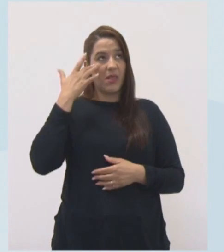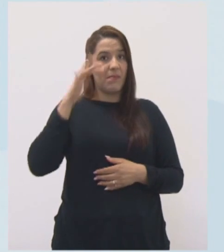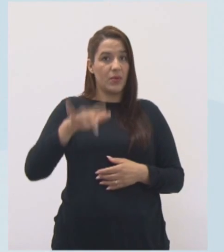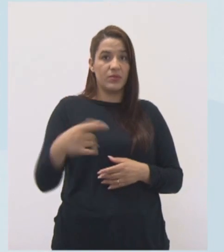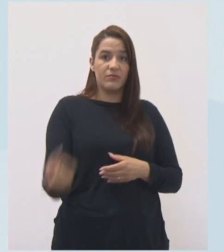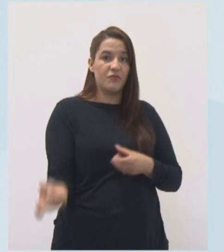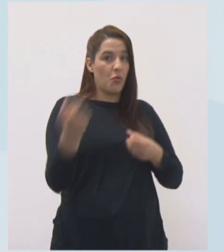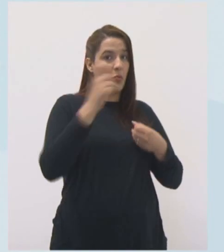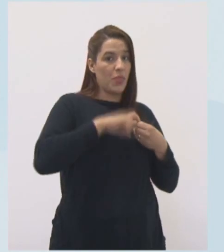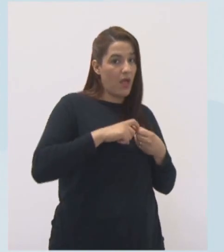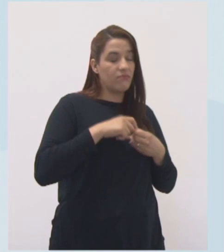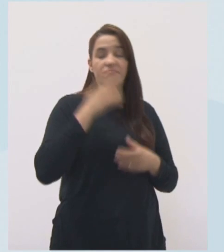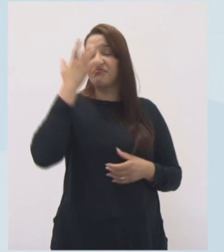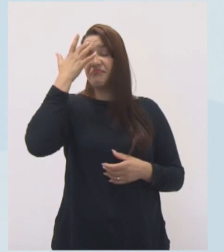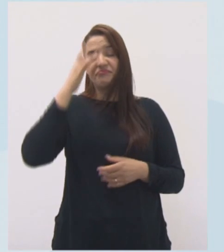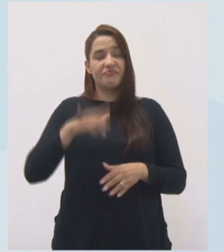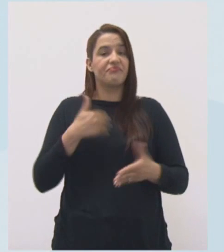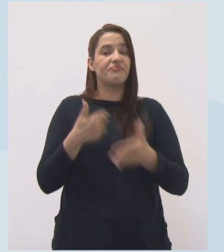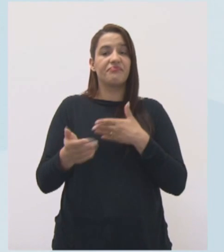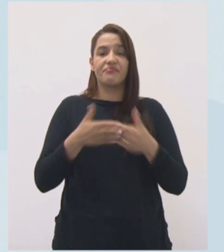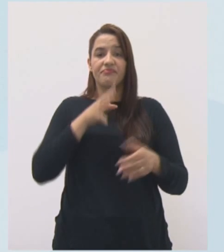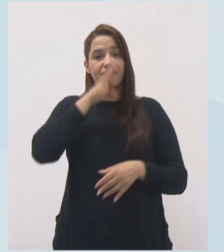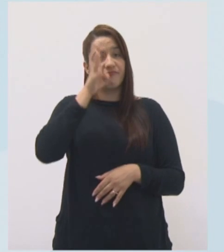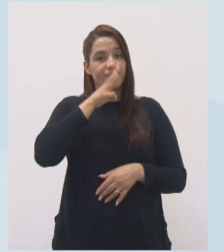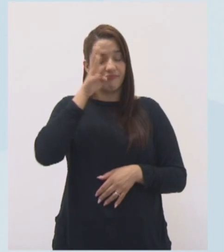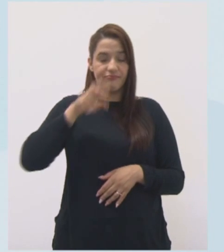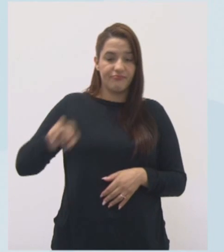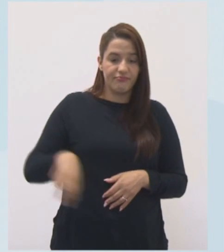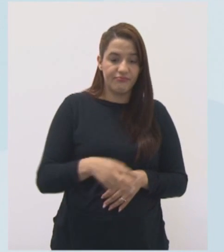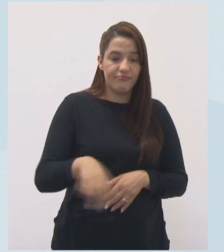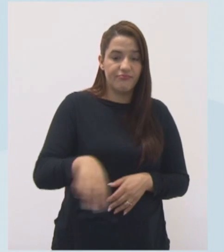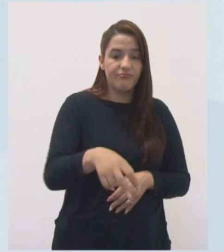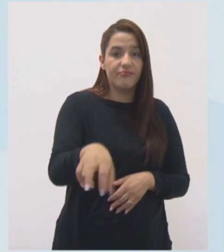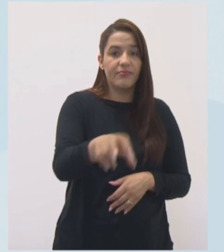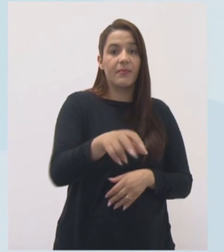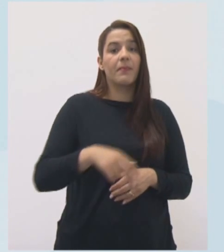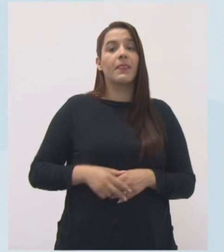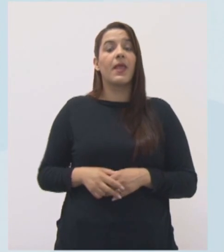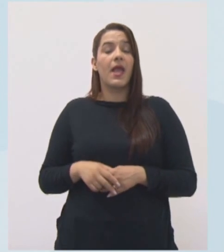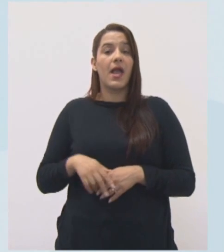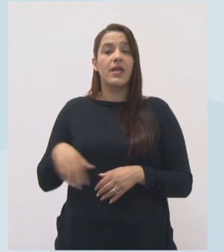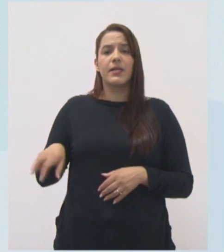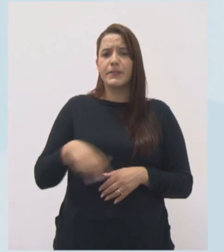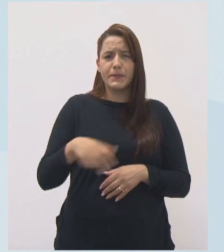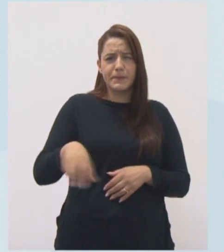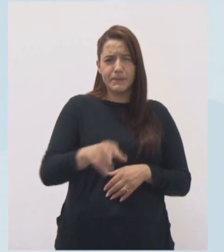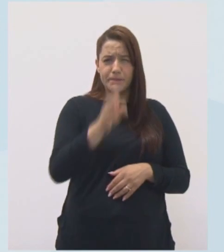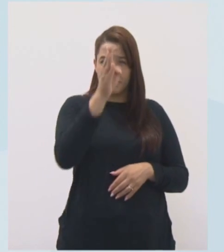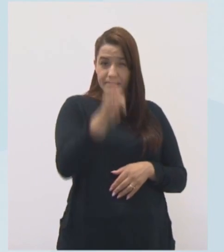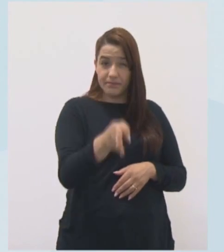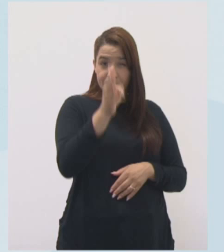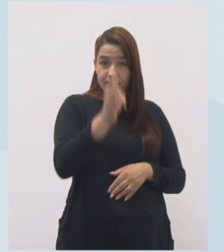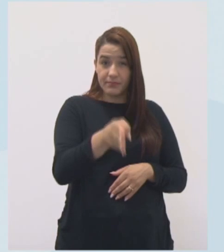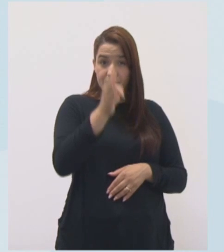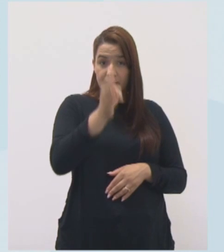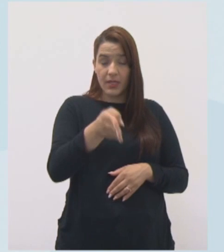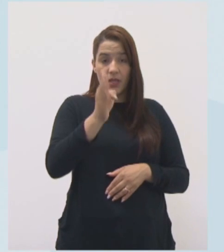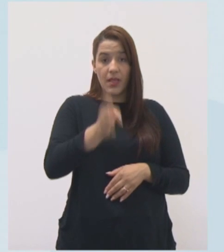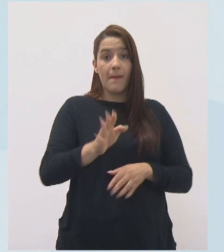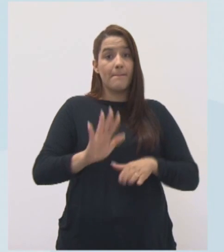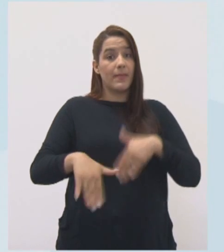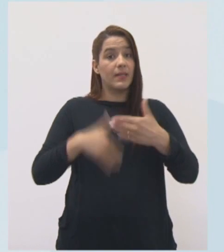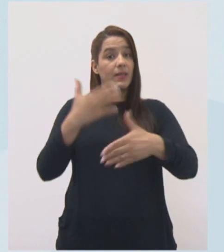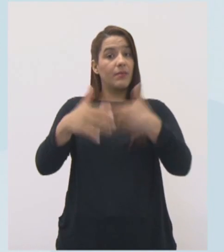faria depois para voltar. A toca continuava reta como um túnel durante um bom